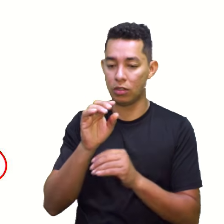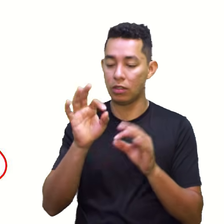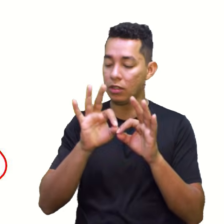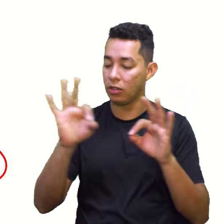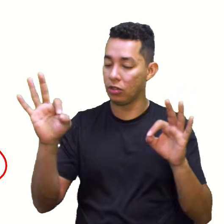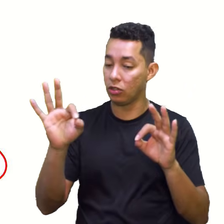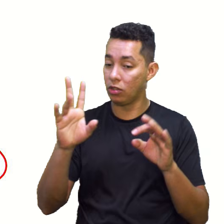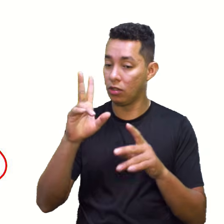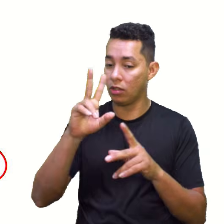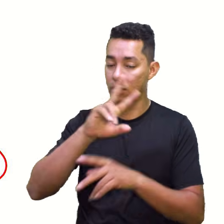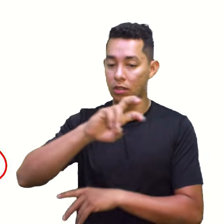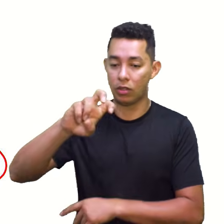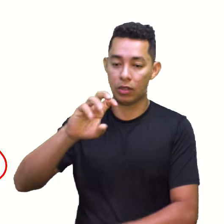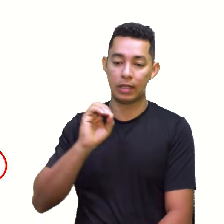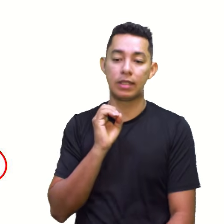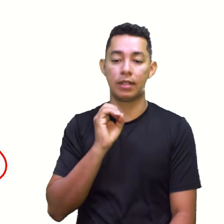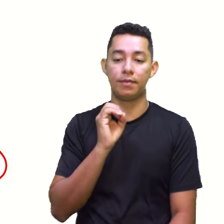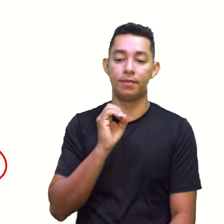igual a zero.